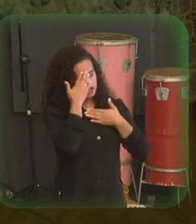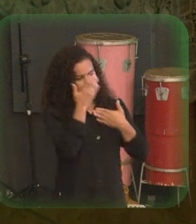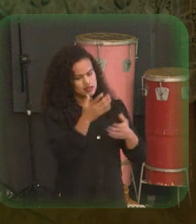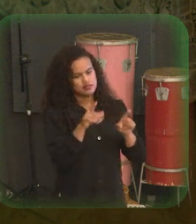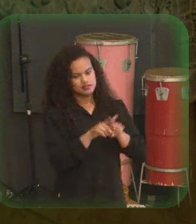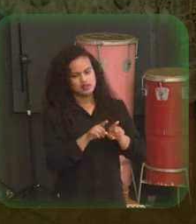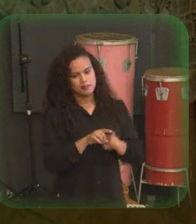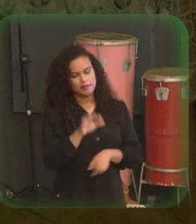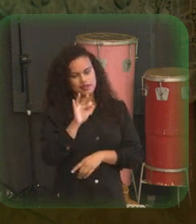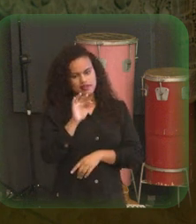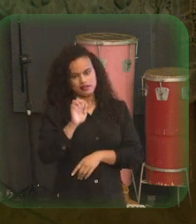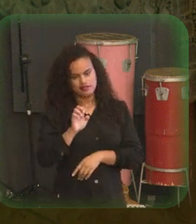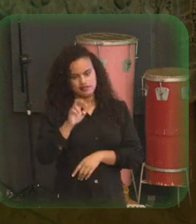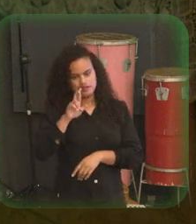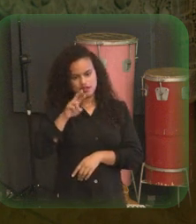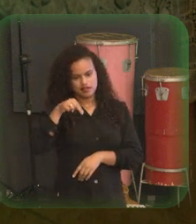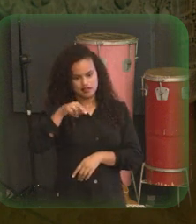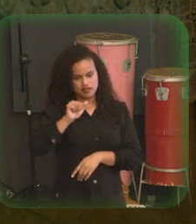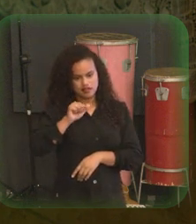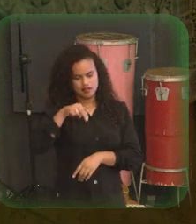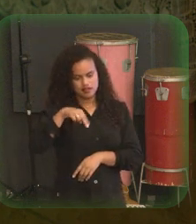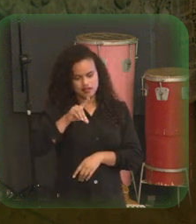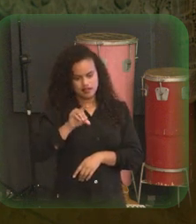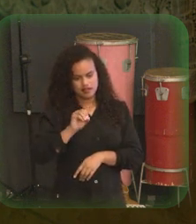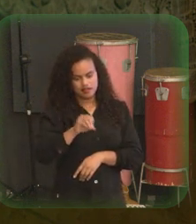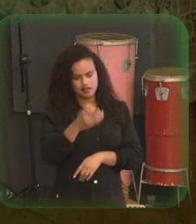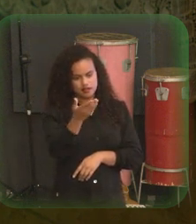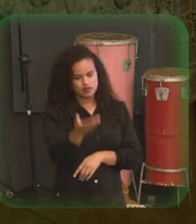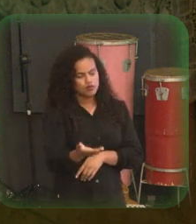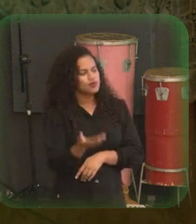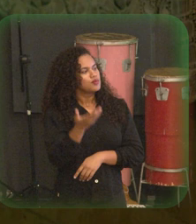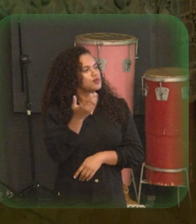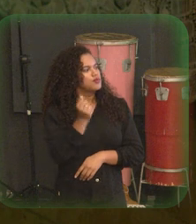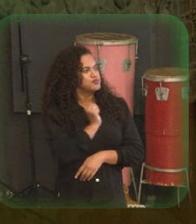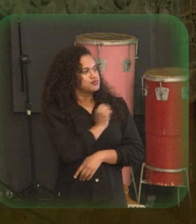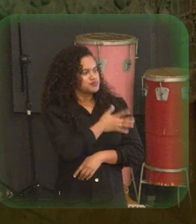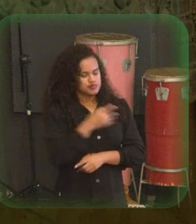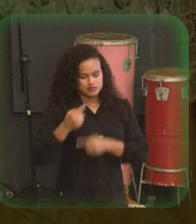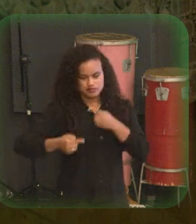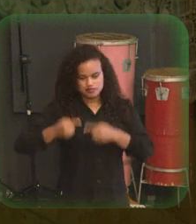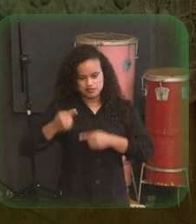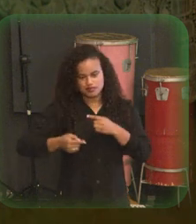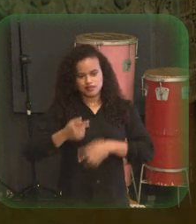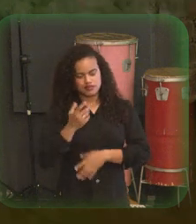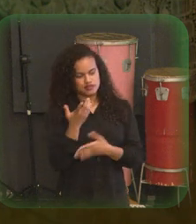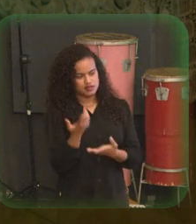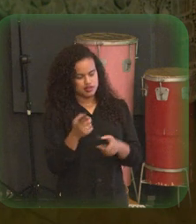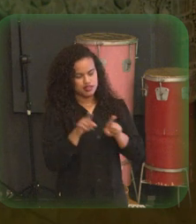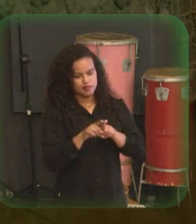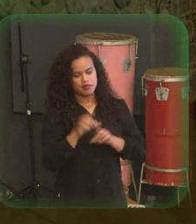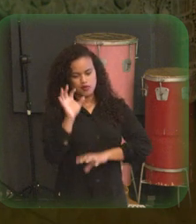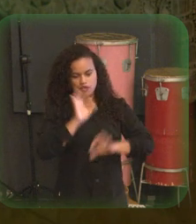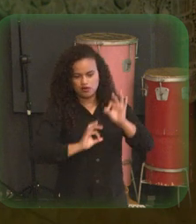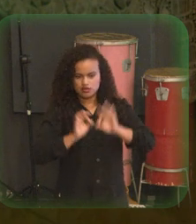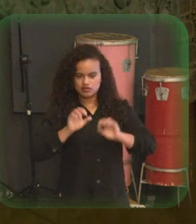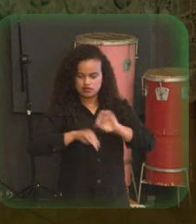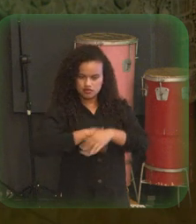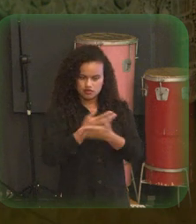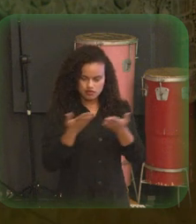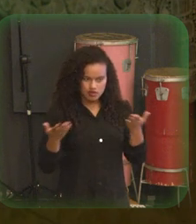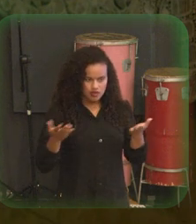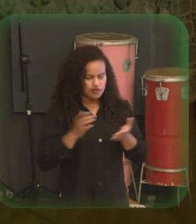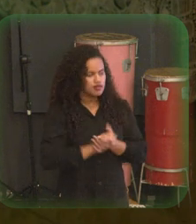agradeço ao Fernando Nicásio, assessor de políticas institucionais do Instituto Federal de Pernambuco, que esteve à frente da organização.